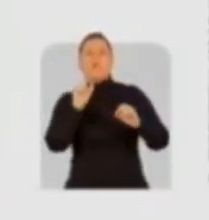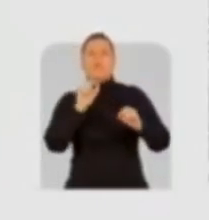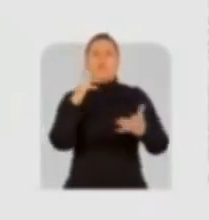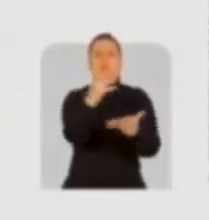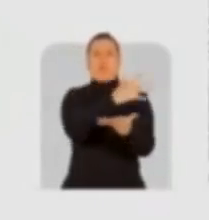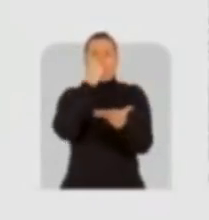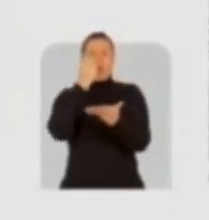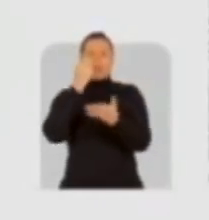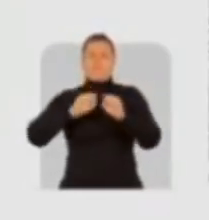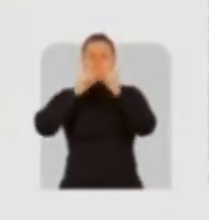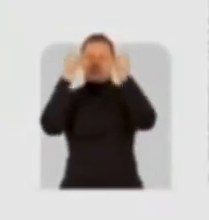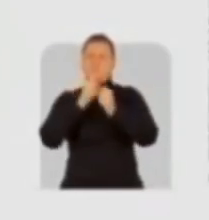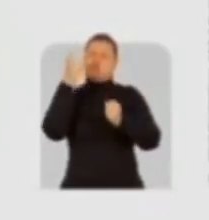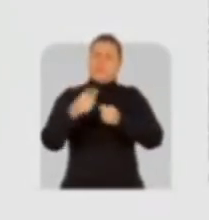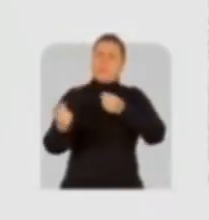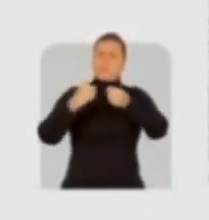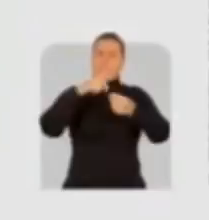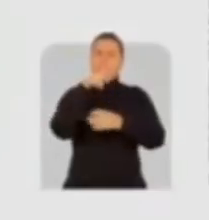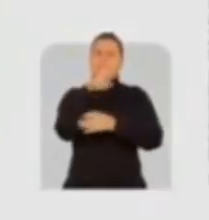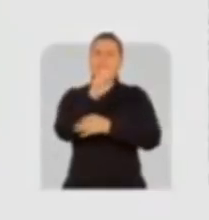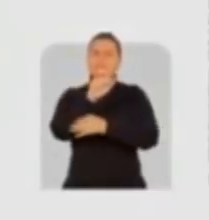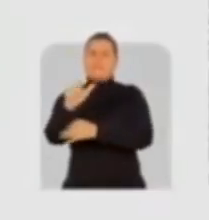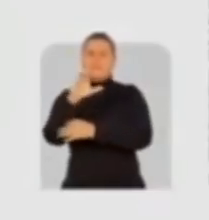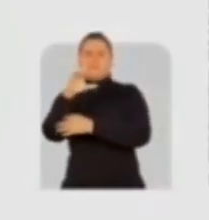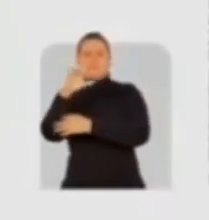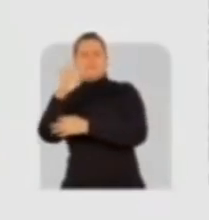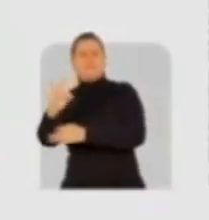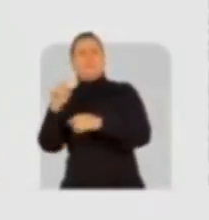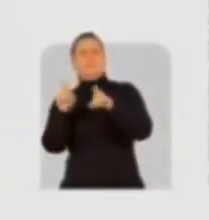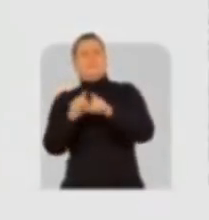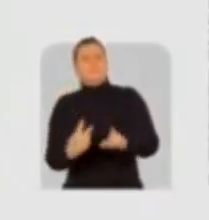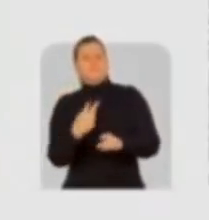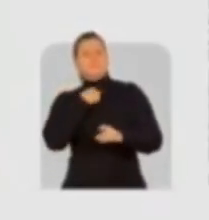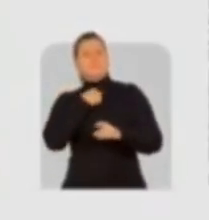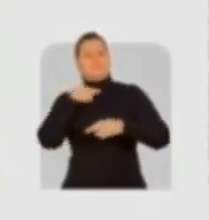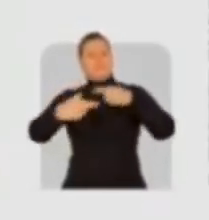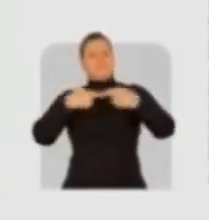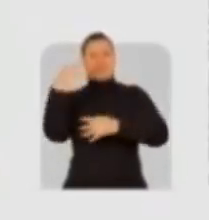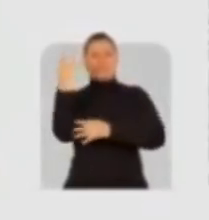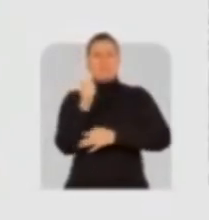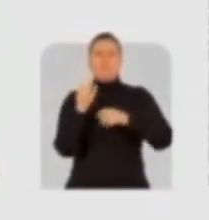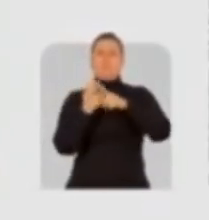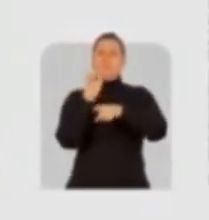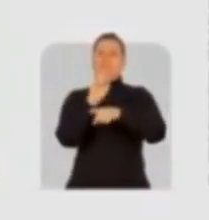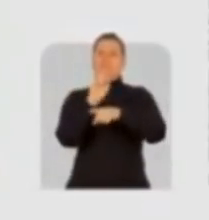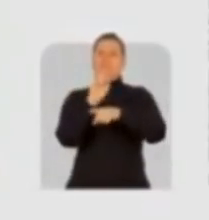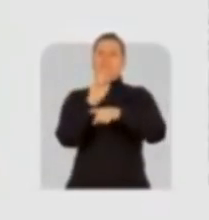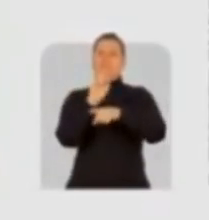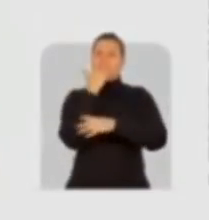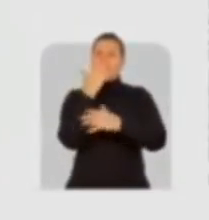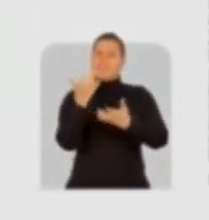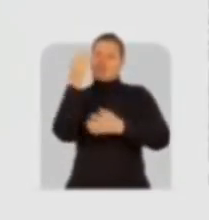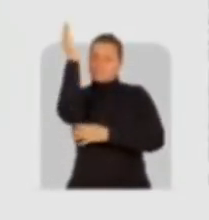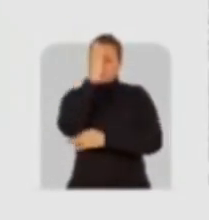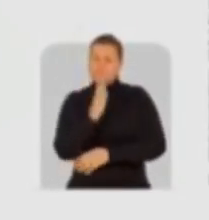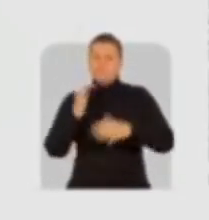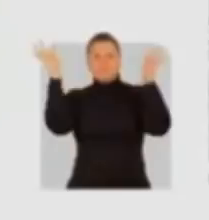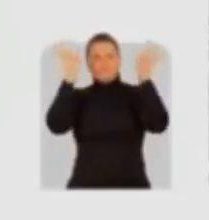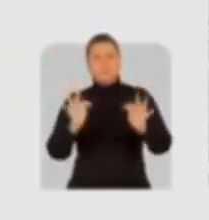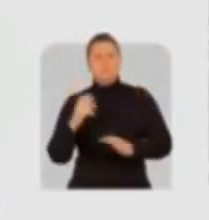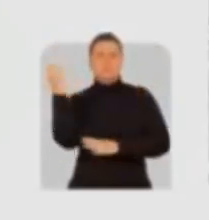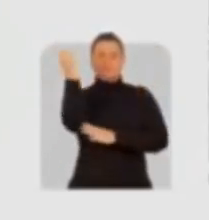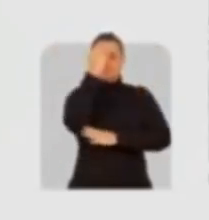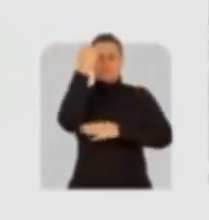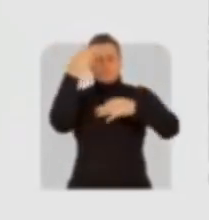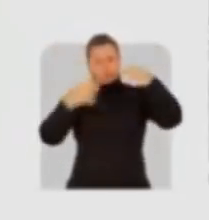do golpe. Vamos trazer de volta o pré-sal, a CLT, impedir a reforma da Previdência e o veneno da comida. Um Brasil feliz